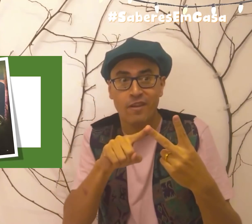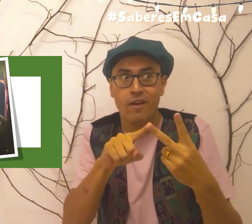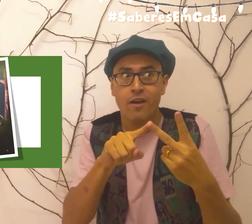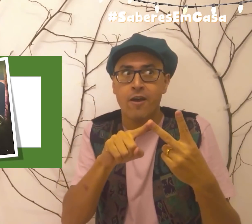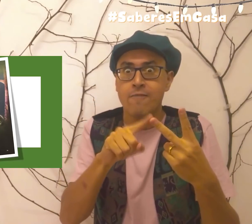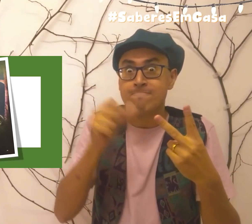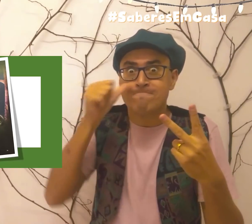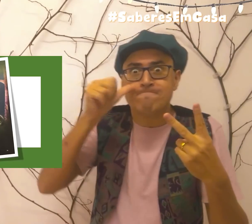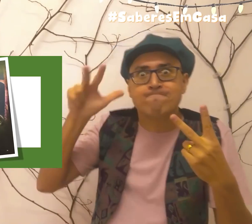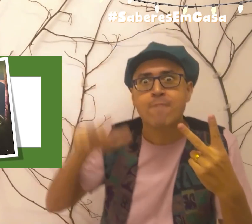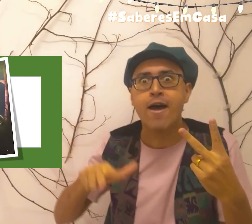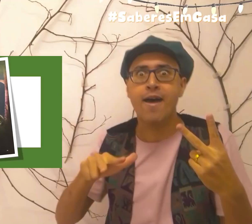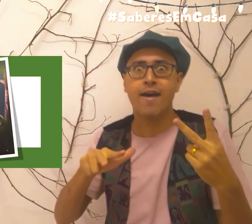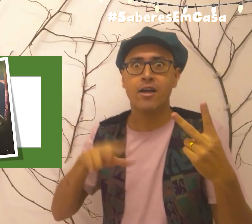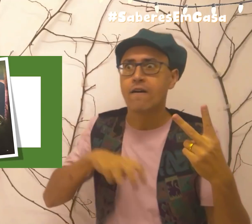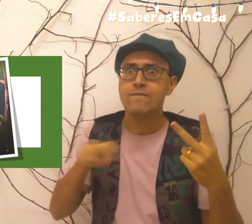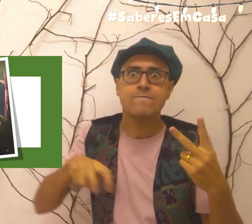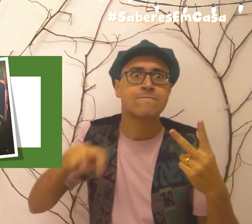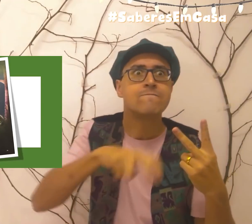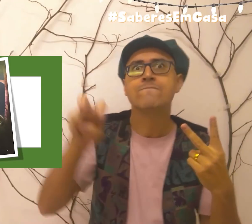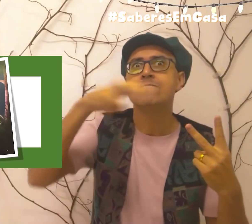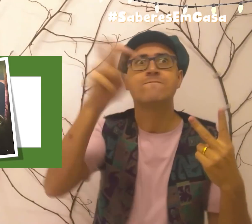um